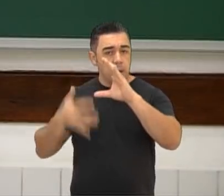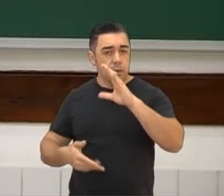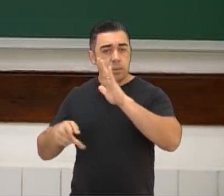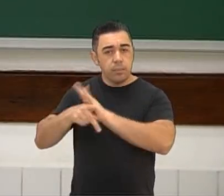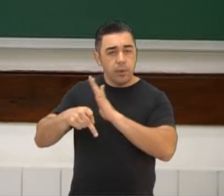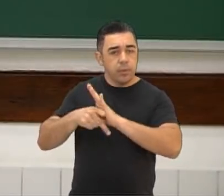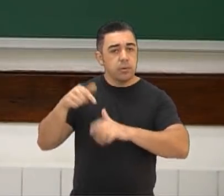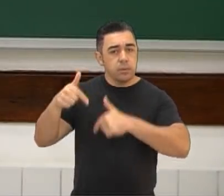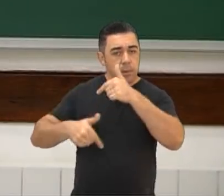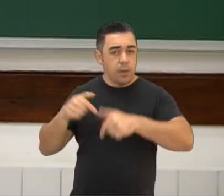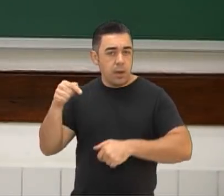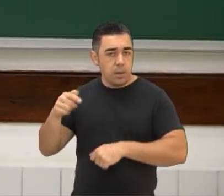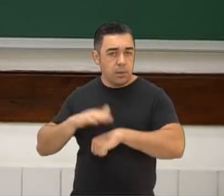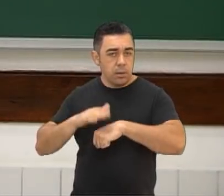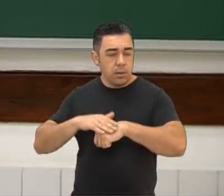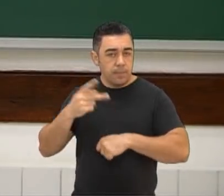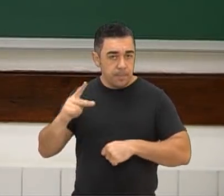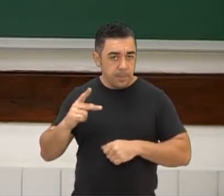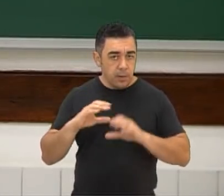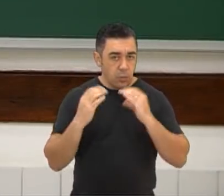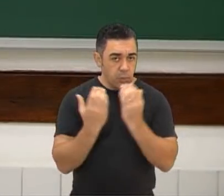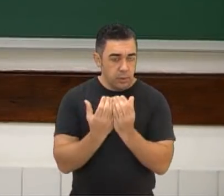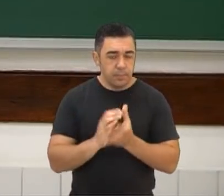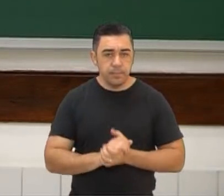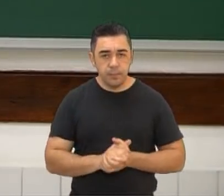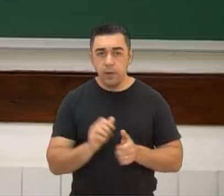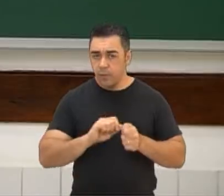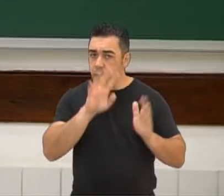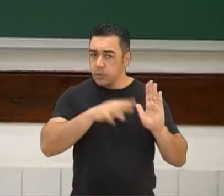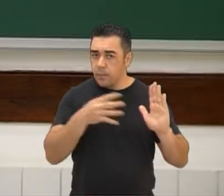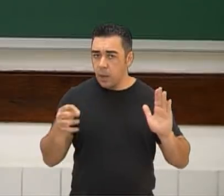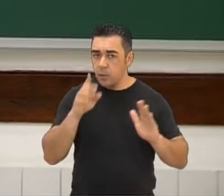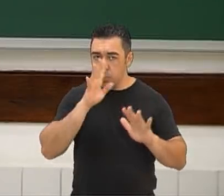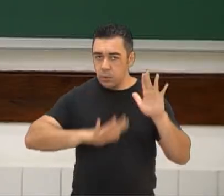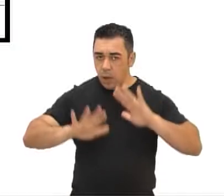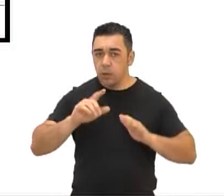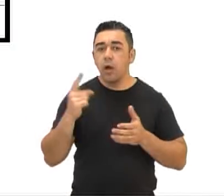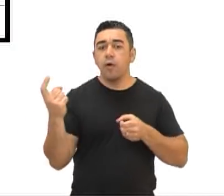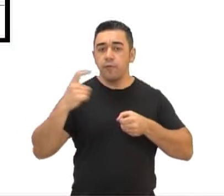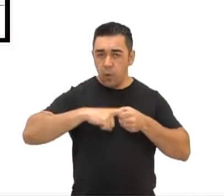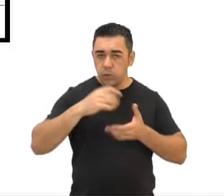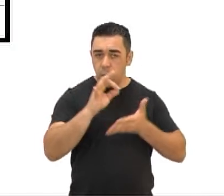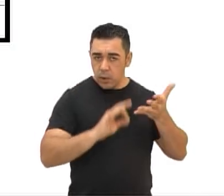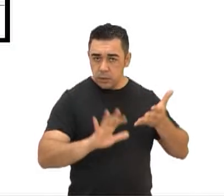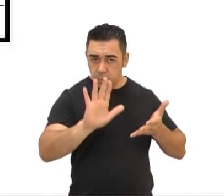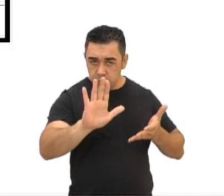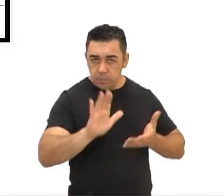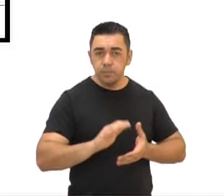atividade relacionada a essa comunidade. Façam a tabela com cuidado e a gente já volta para corrigir.